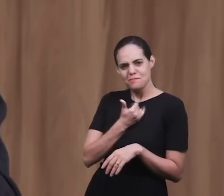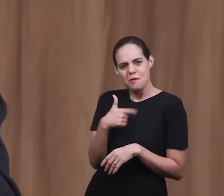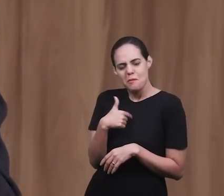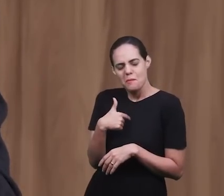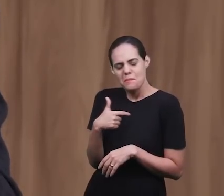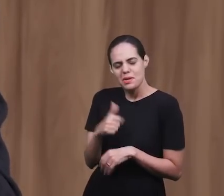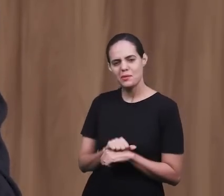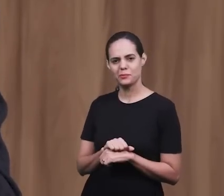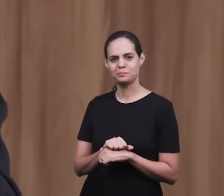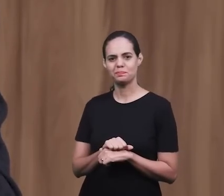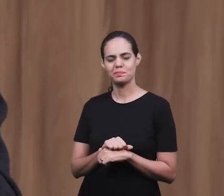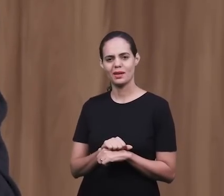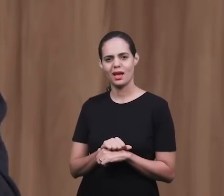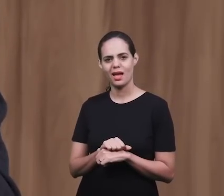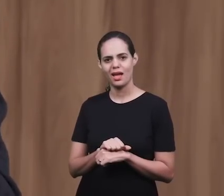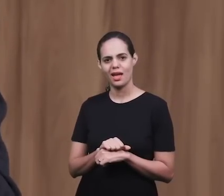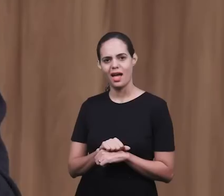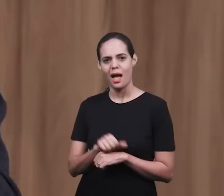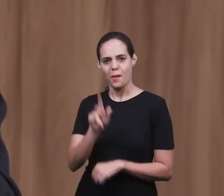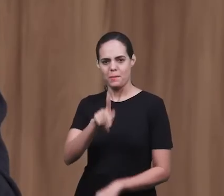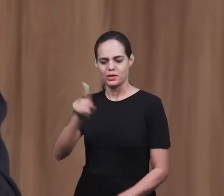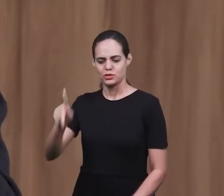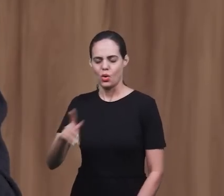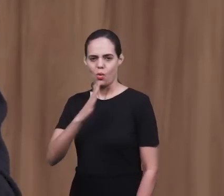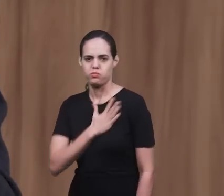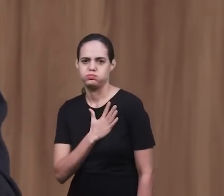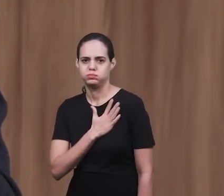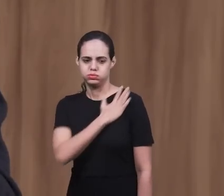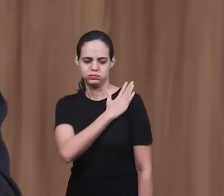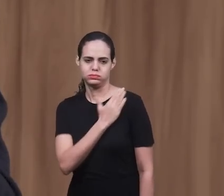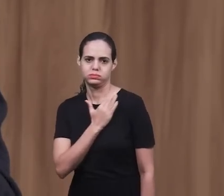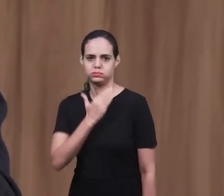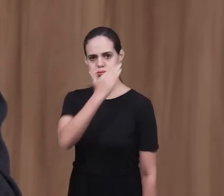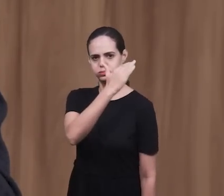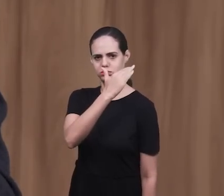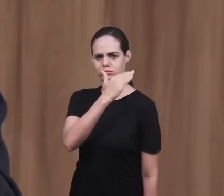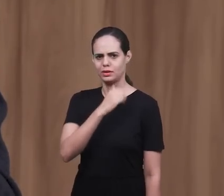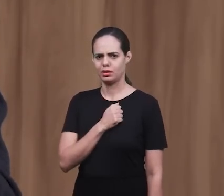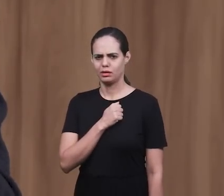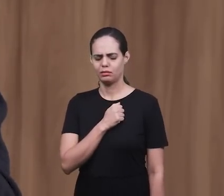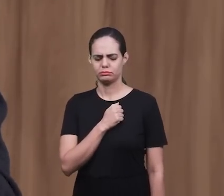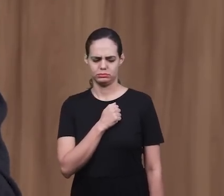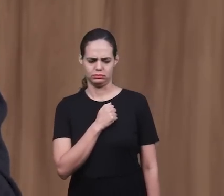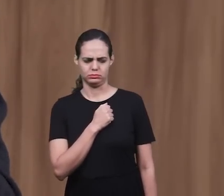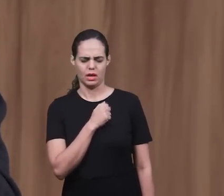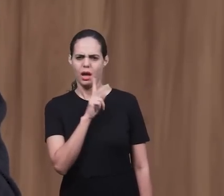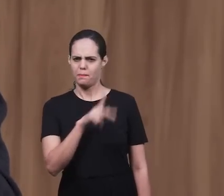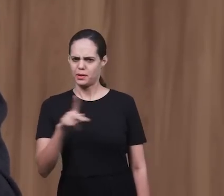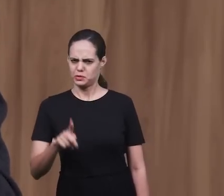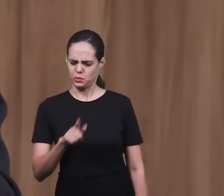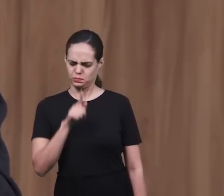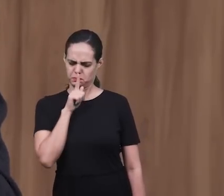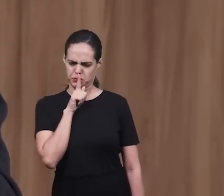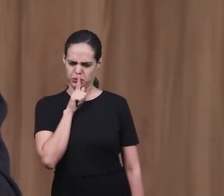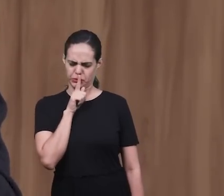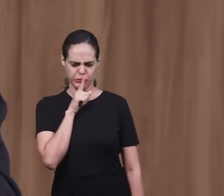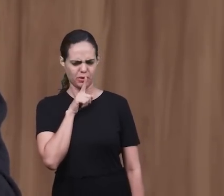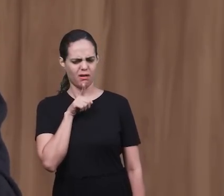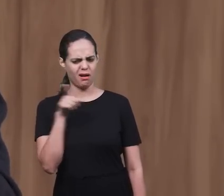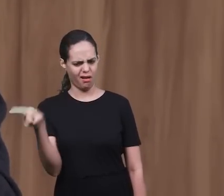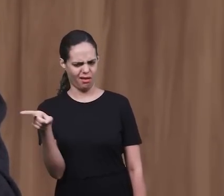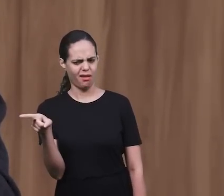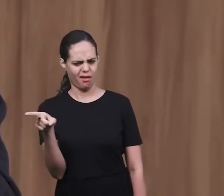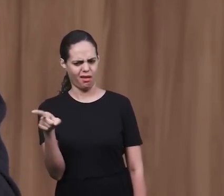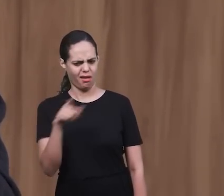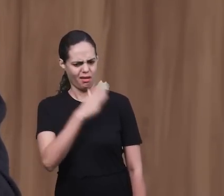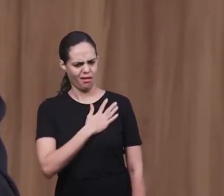criança, era um coronel. E ainda me disse assim, pastor Gilson, ele é coronel e ele prende todo